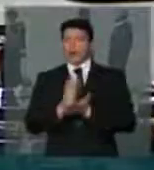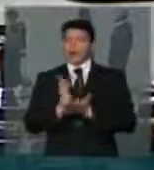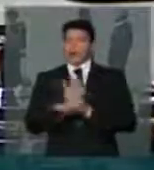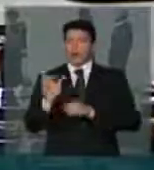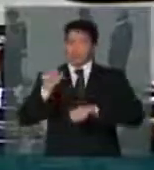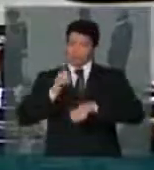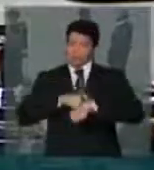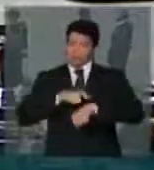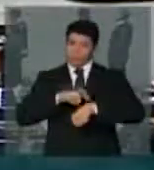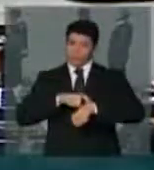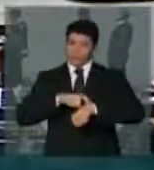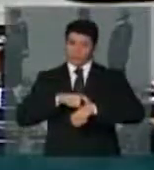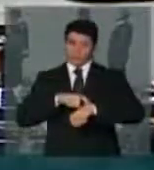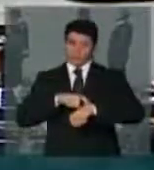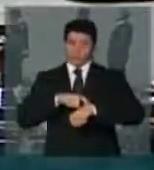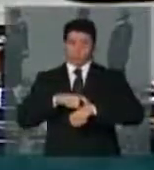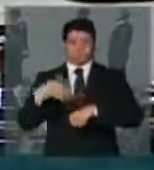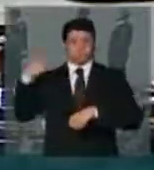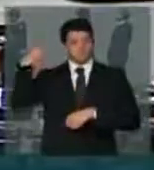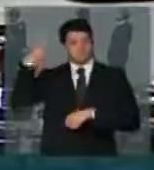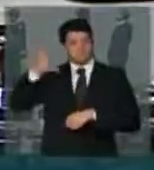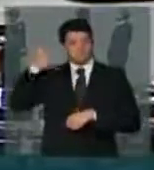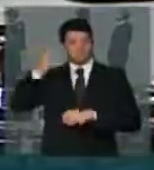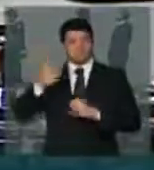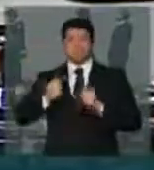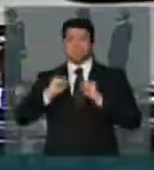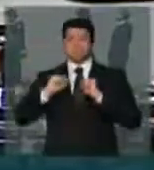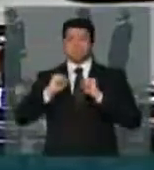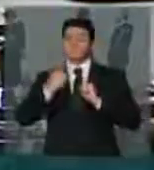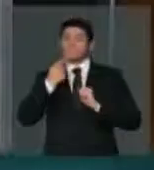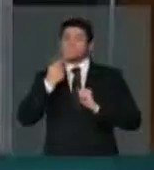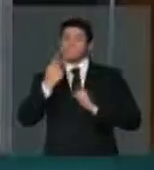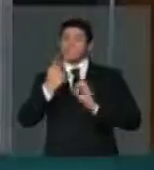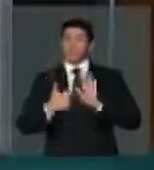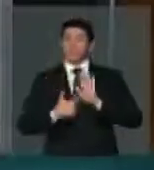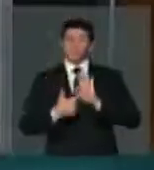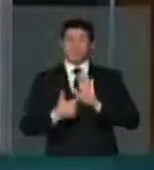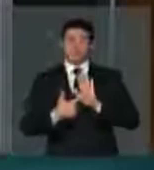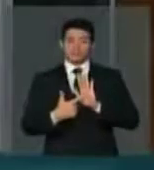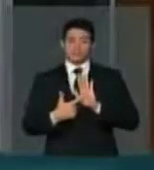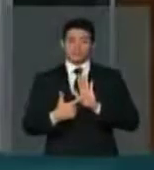da fala, poder aqui emitir e expressar